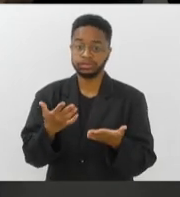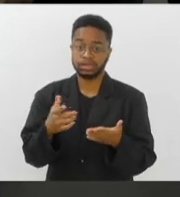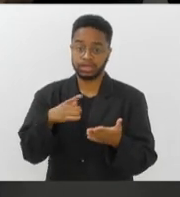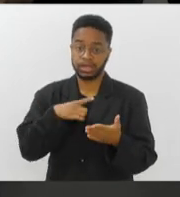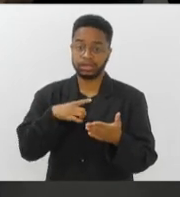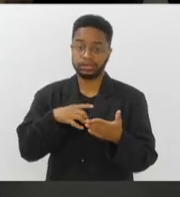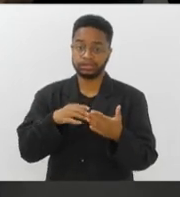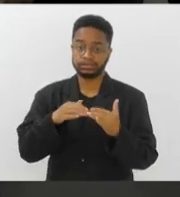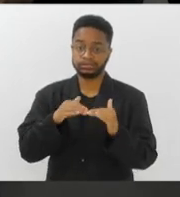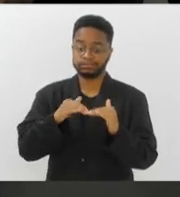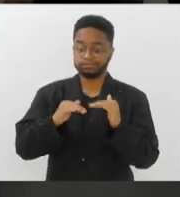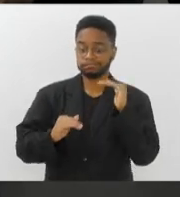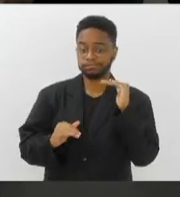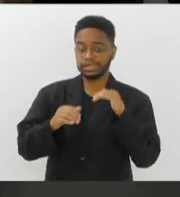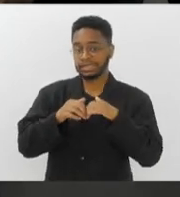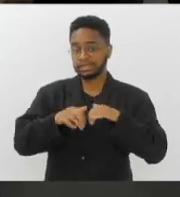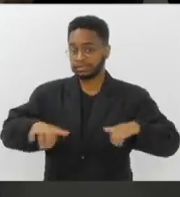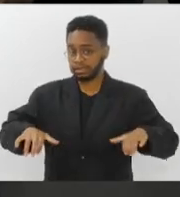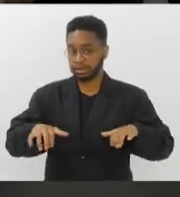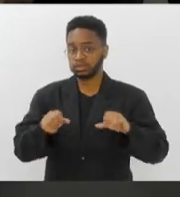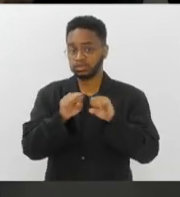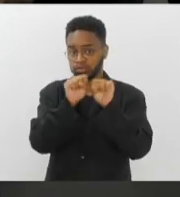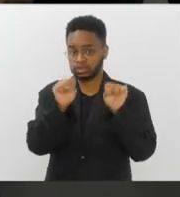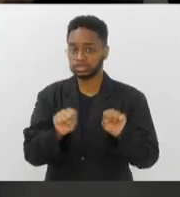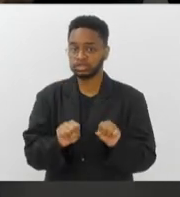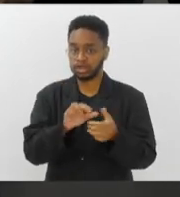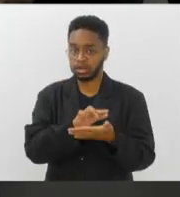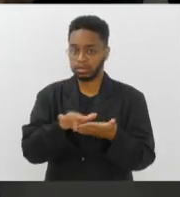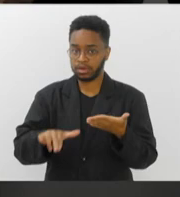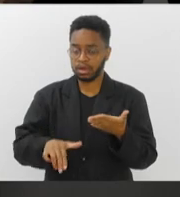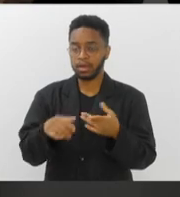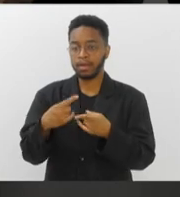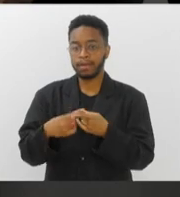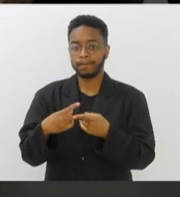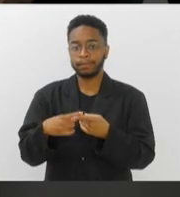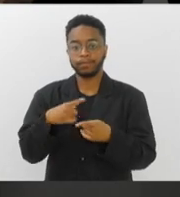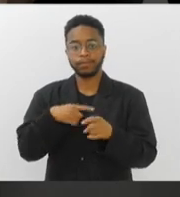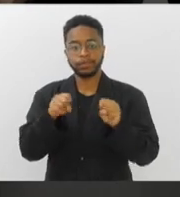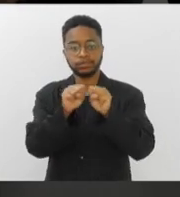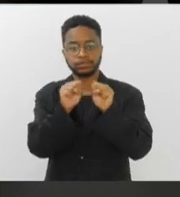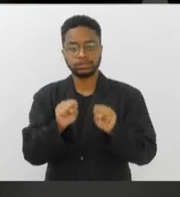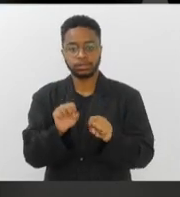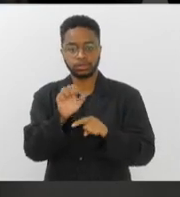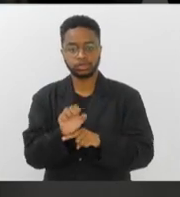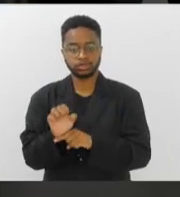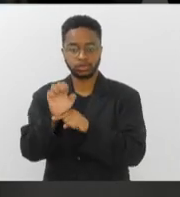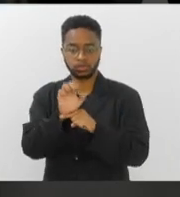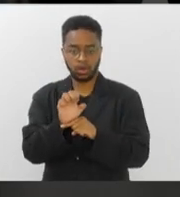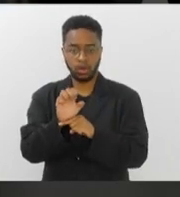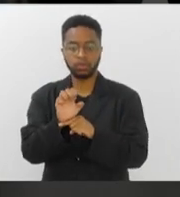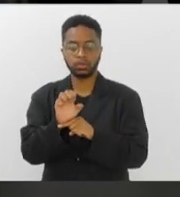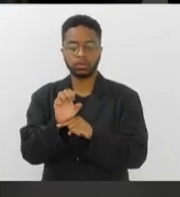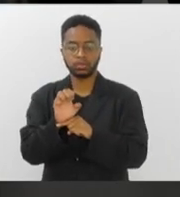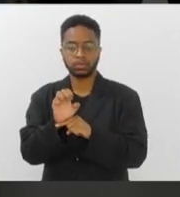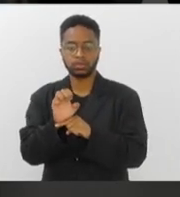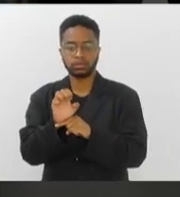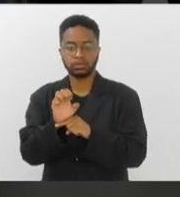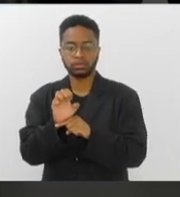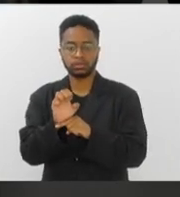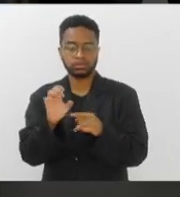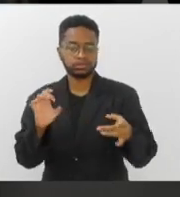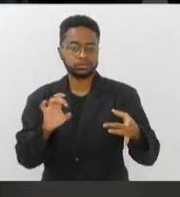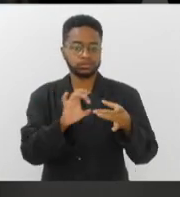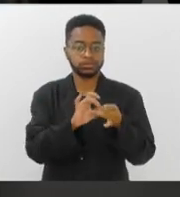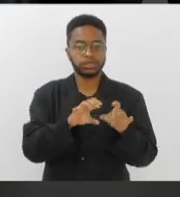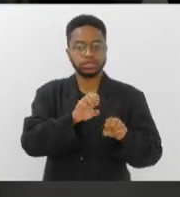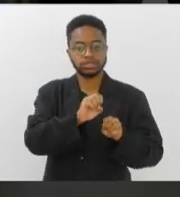entre os sistemas, porque essa é uma característica. Perfeito. Dos sistemas, né? Que o sistema estadual ele se estende ao ensino